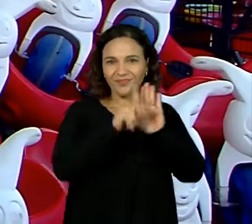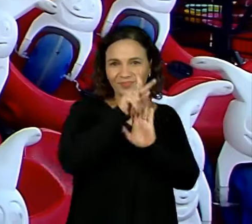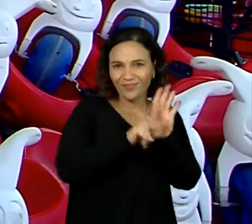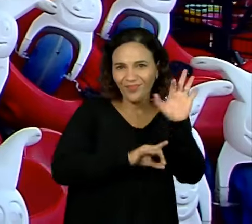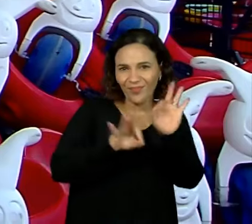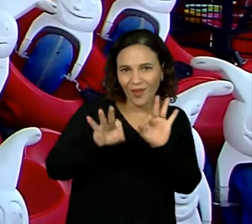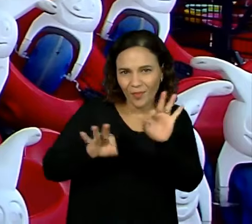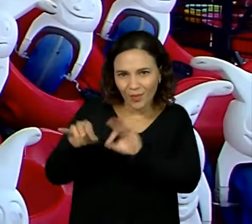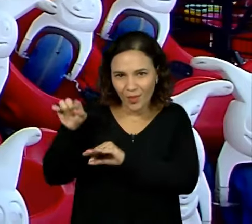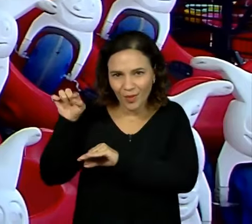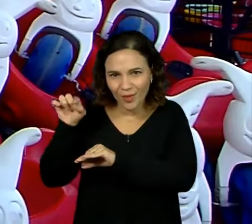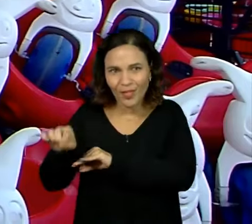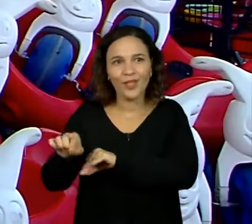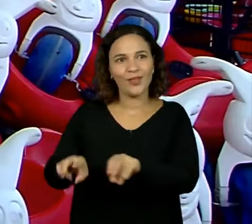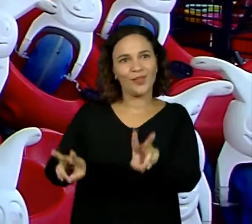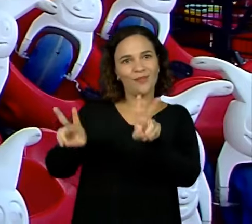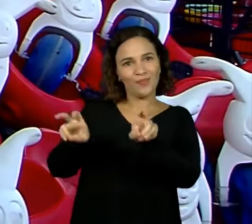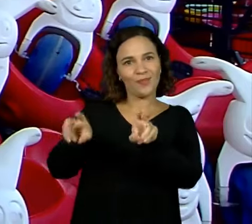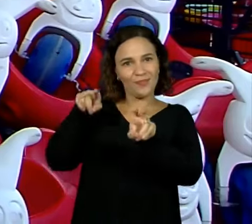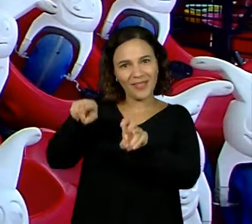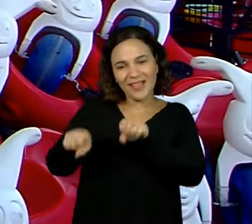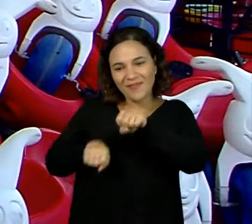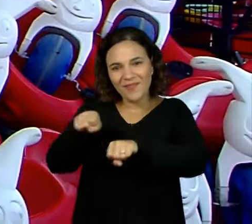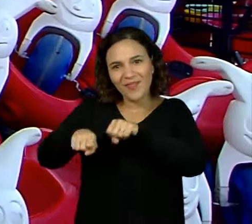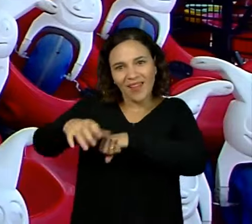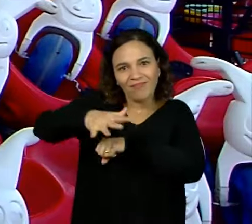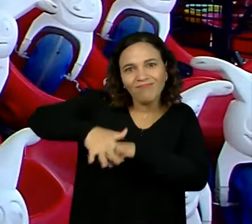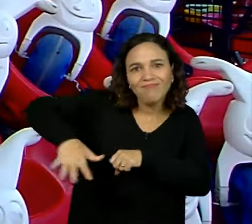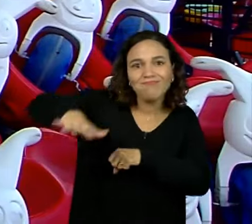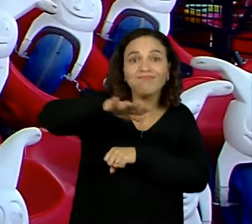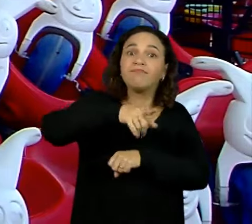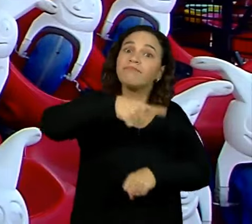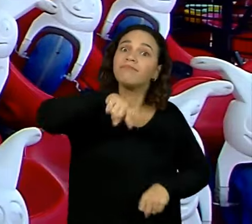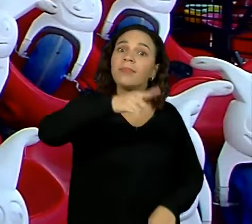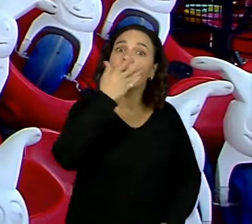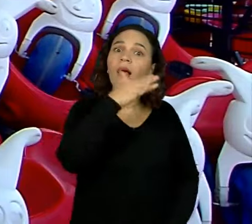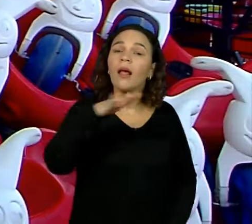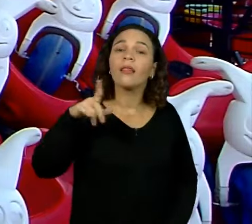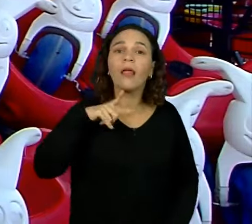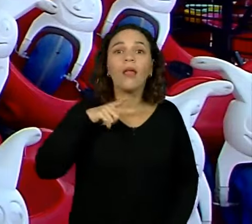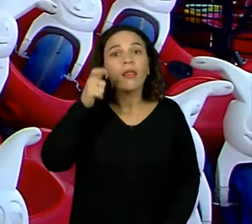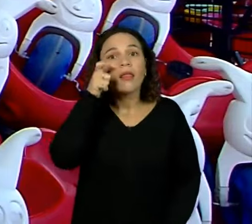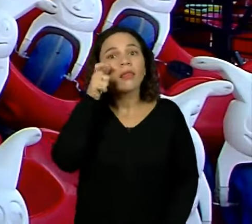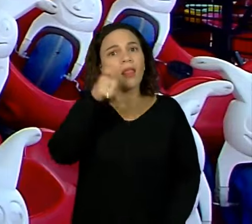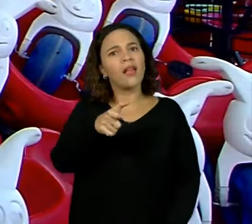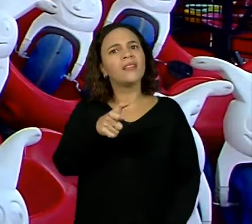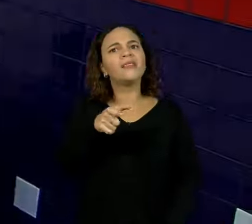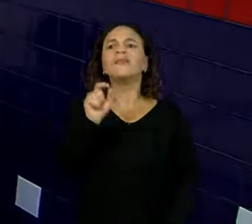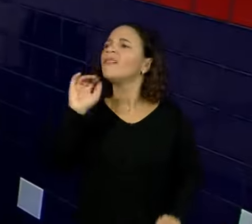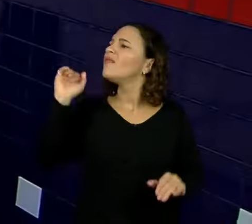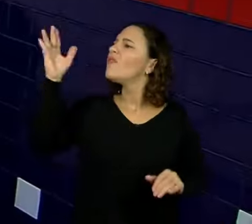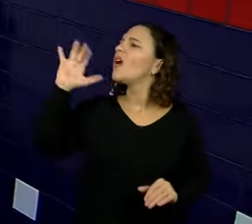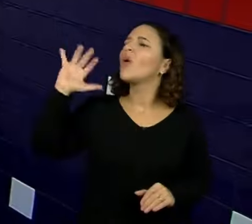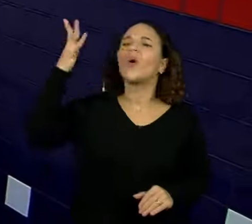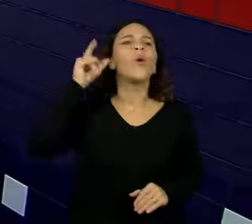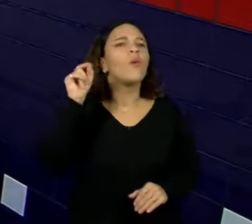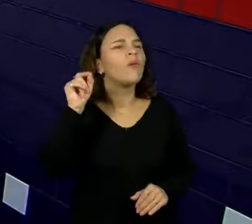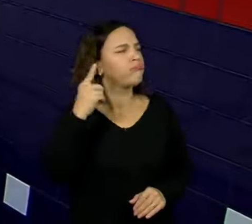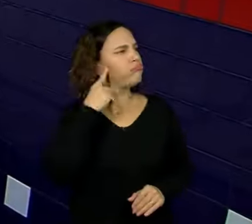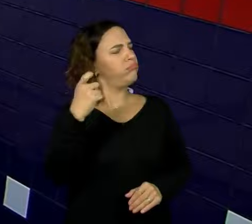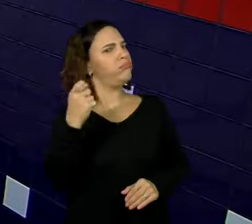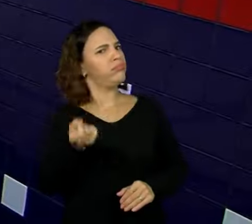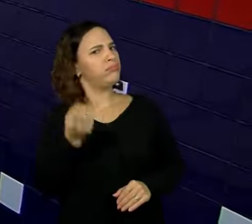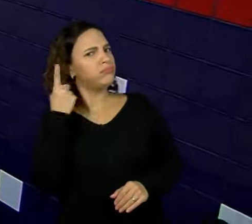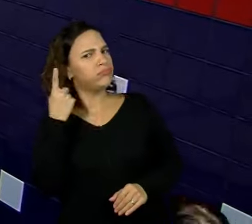Território, ele nasce a partir da escuta das crianças e da observação. E do interesse. Muitas vezes, o que tá acontecendo lá fora? Que barulho é esse? E